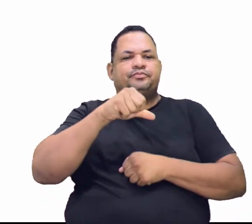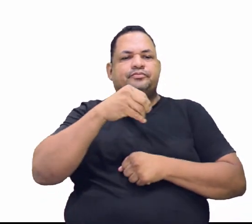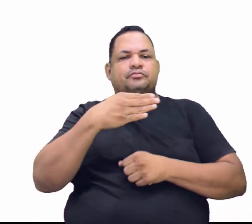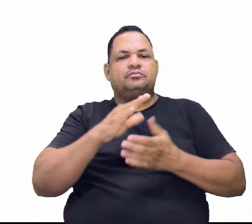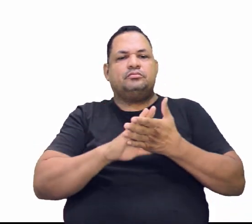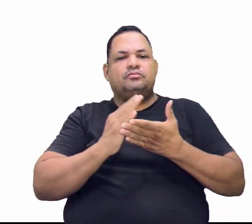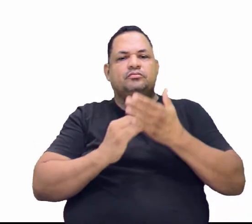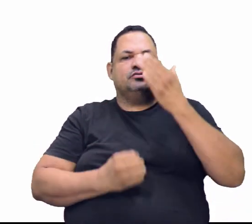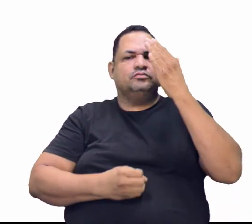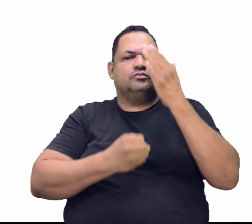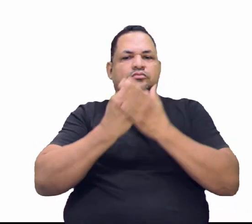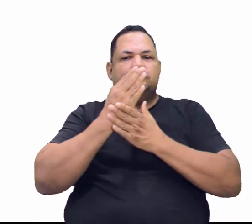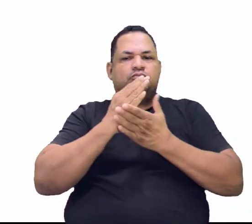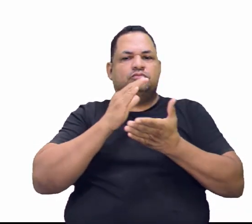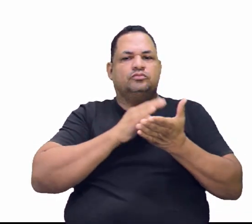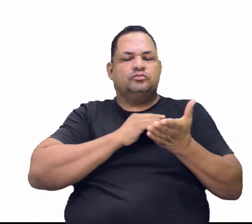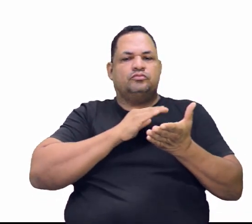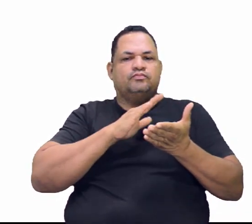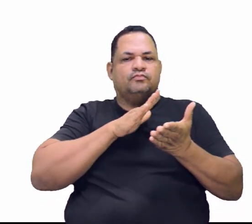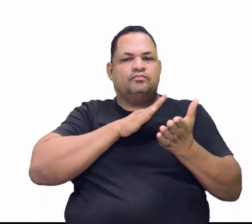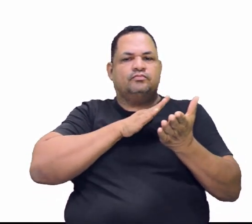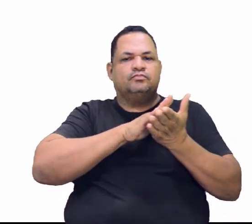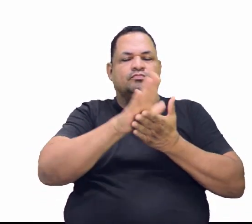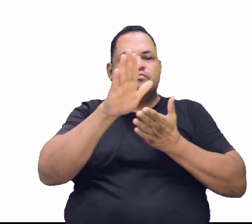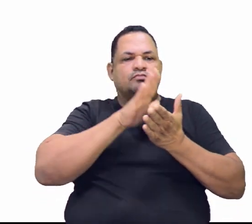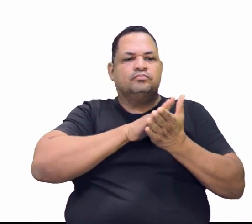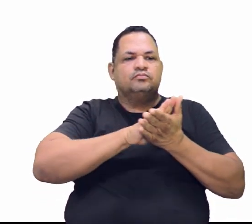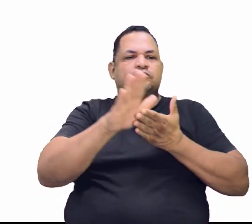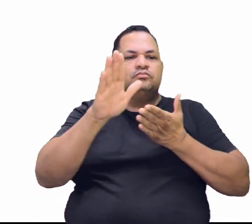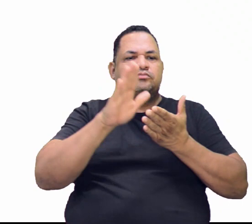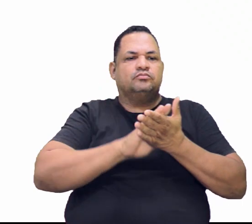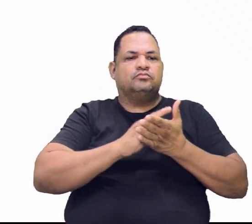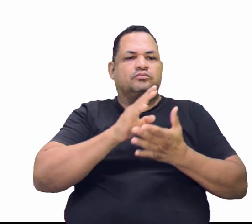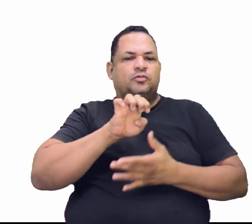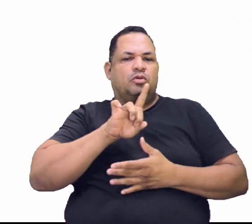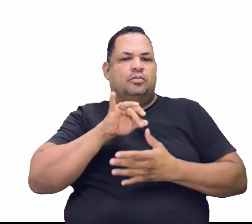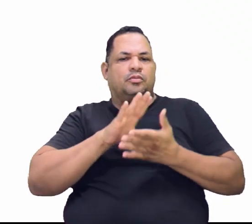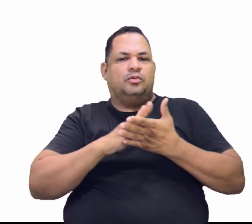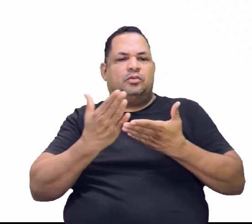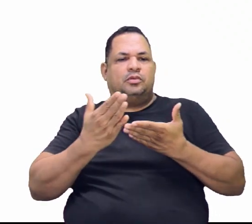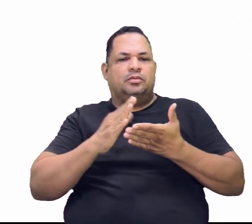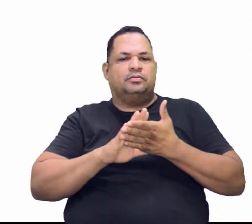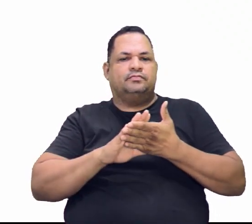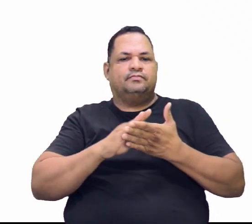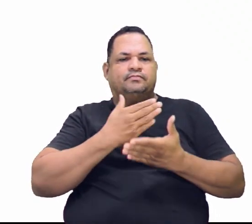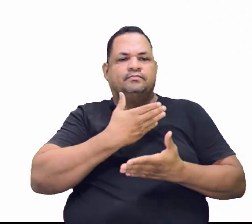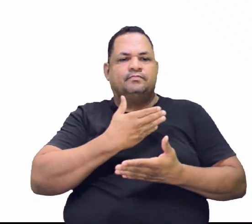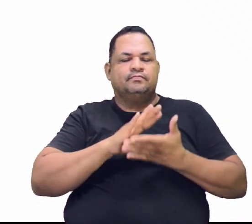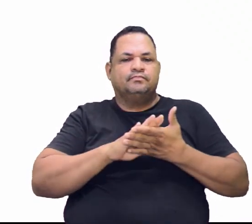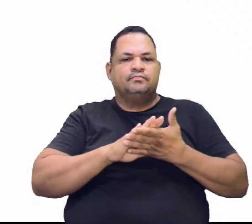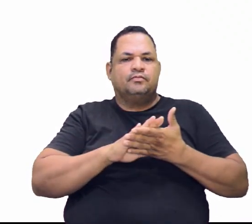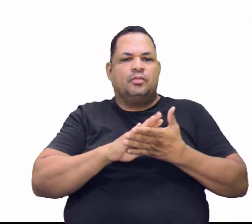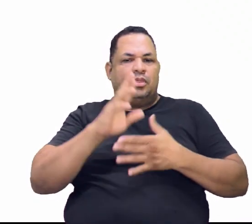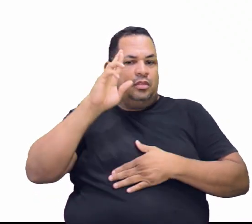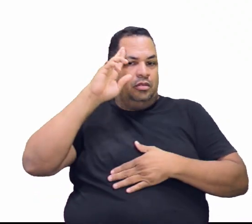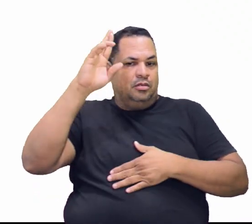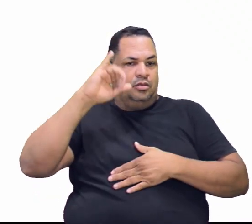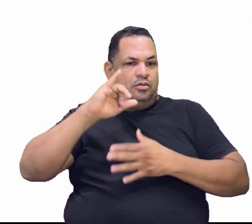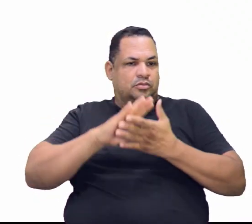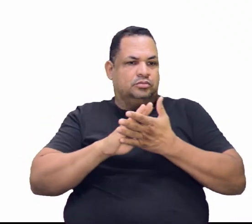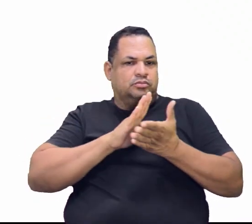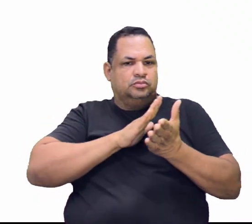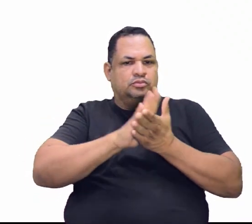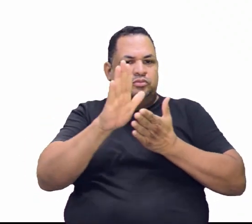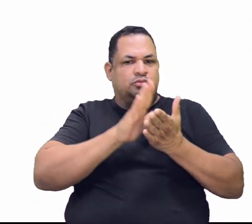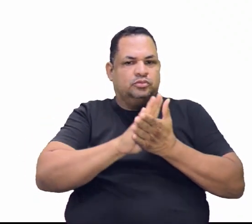foi fundado o jornal O Guaporé, de propriedade do ex-governador. Os diretores do jornal